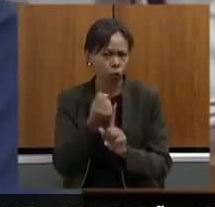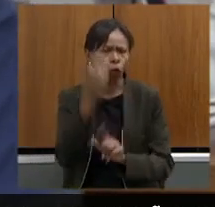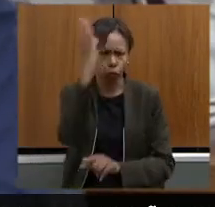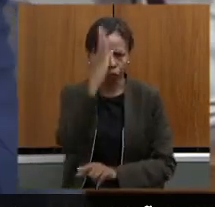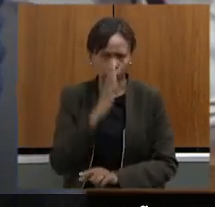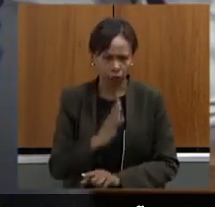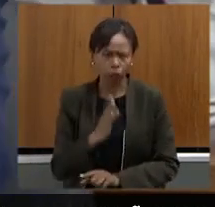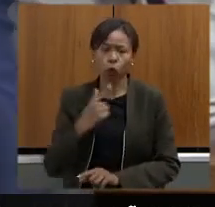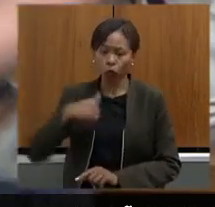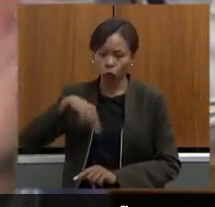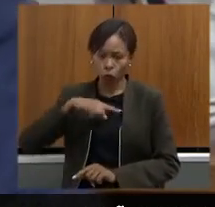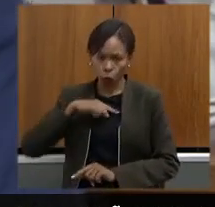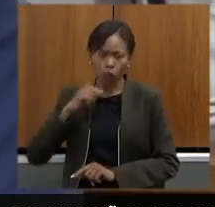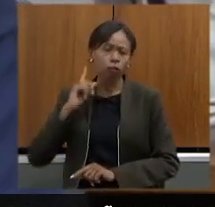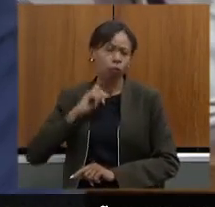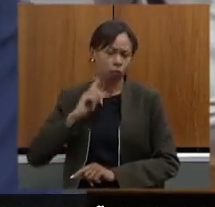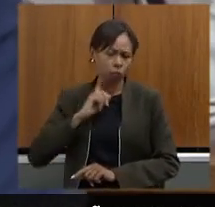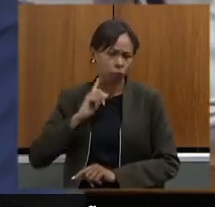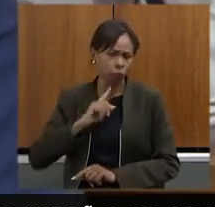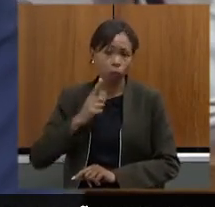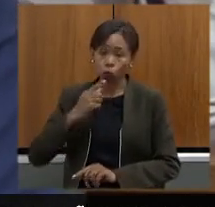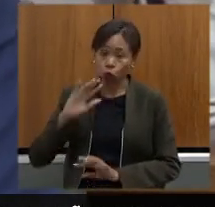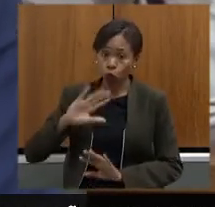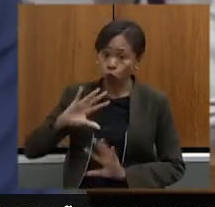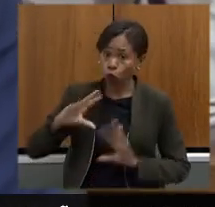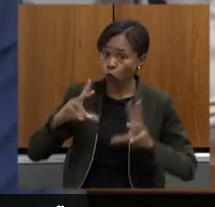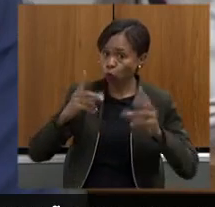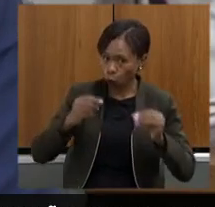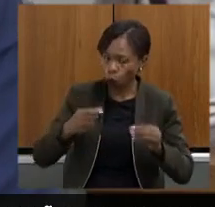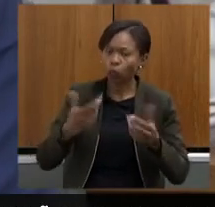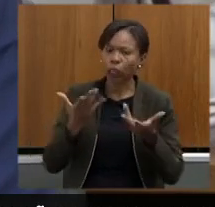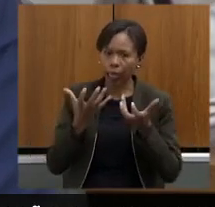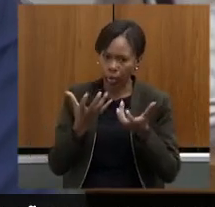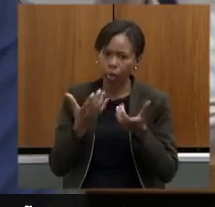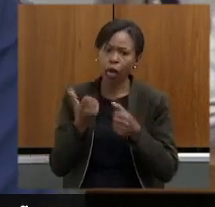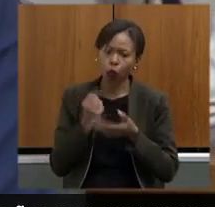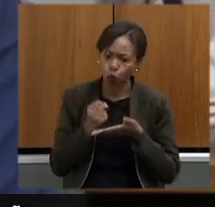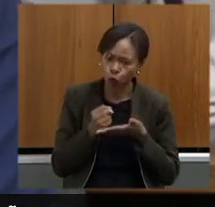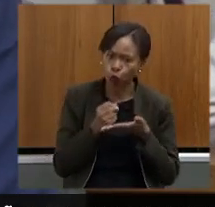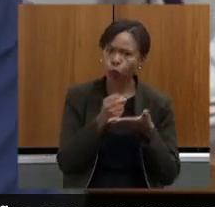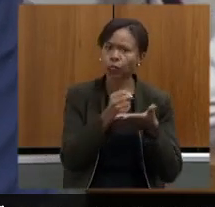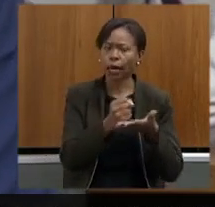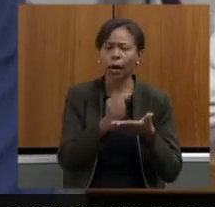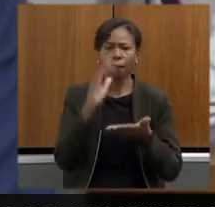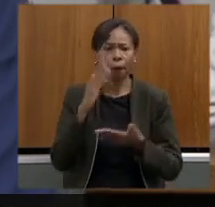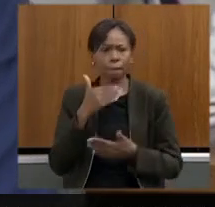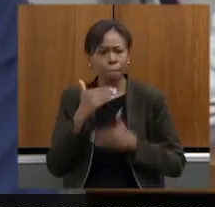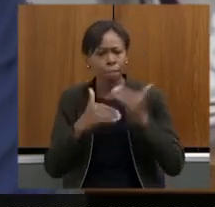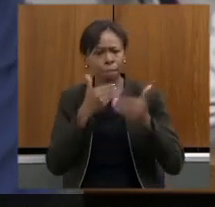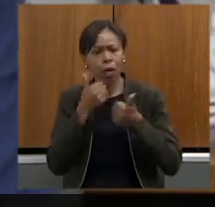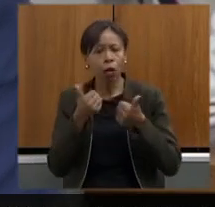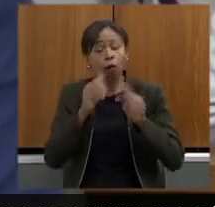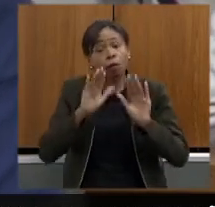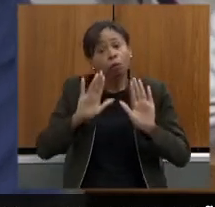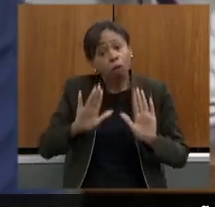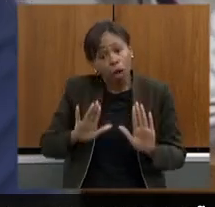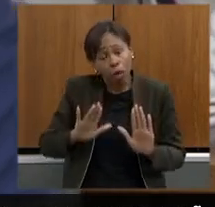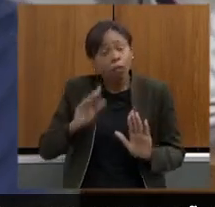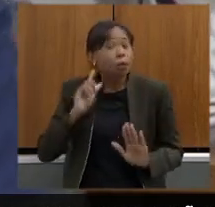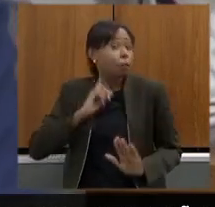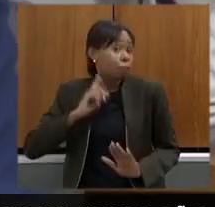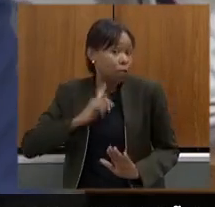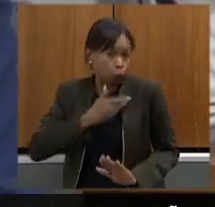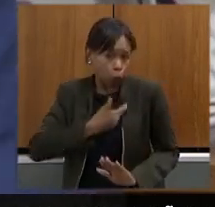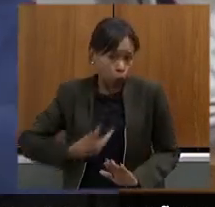dispostos obviamente creio que todos nós aqui a colaborar nesse sentido mas de trás tem as suas obrigações tem as suas próprias